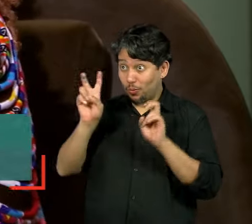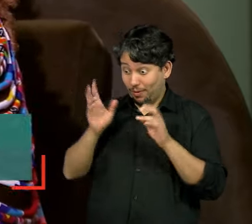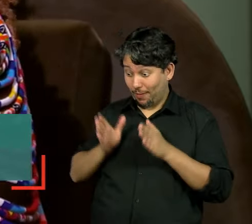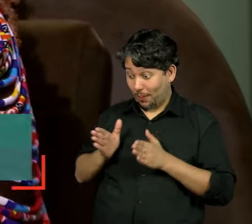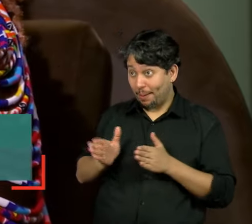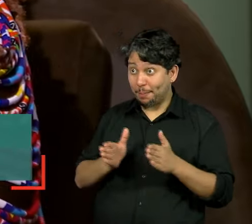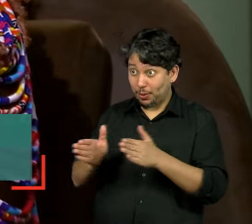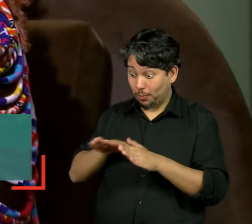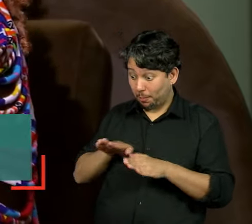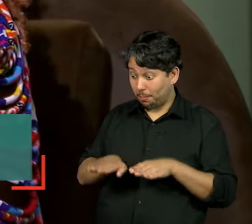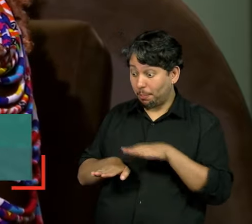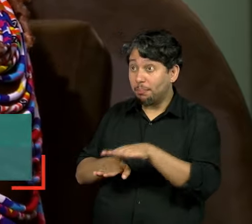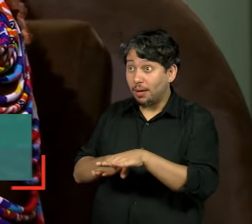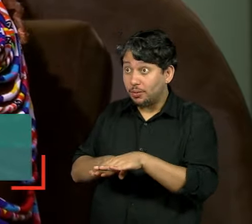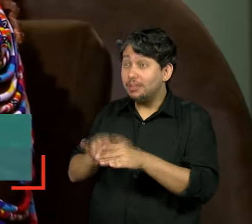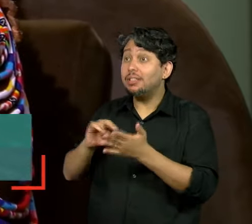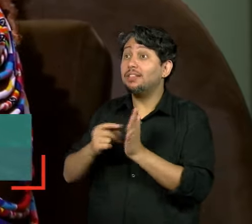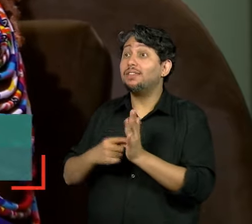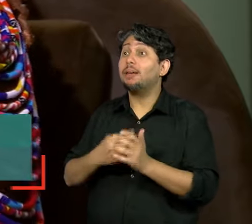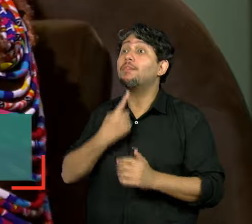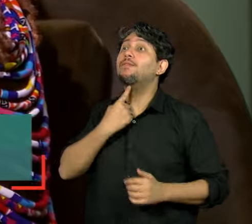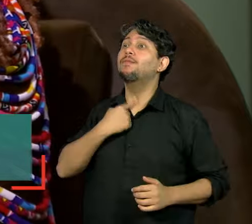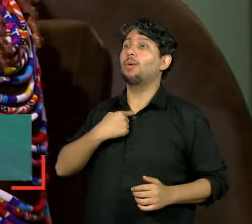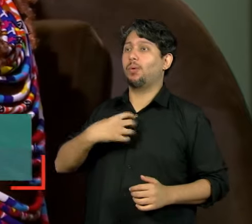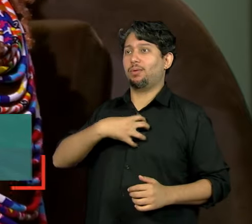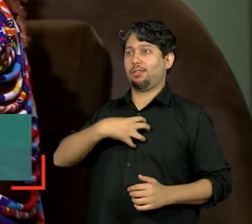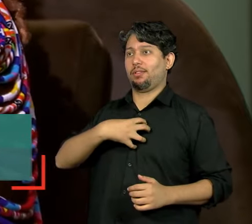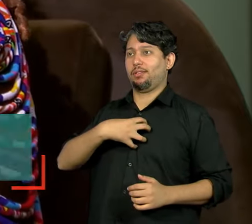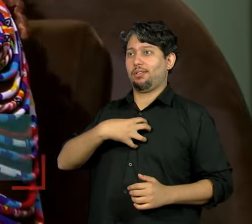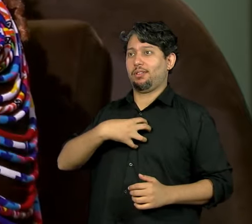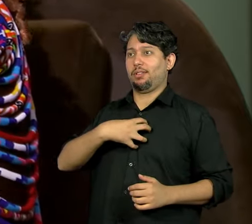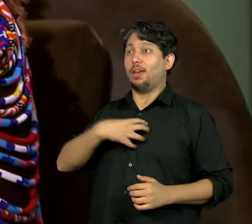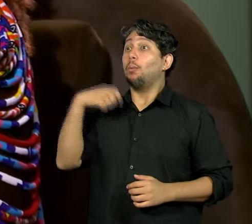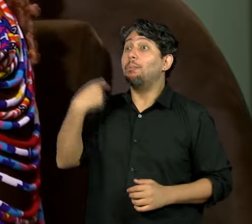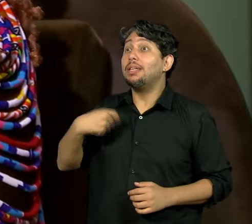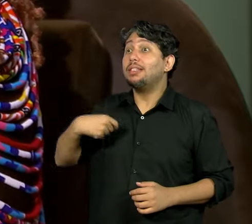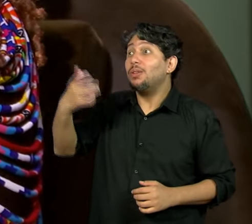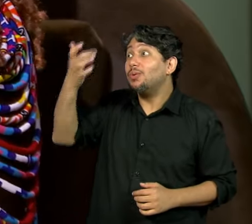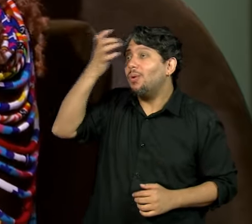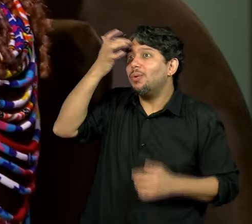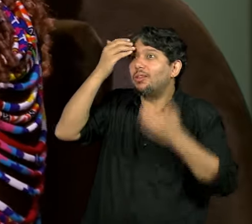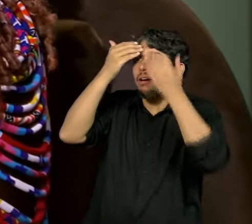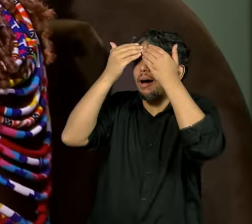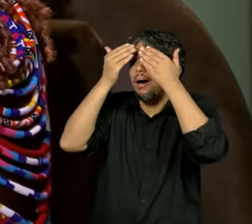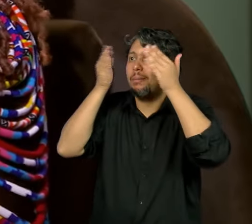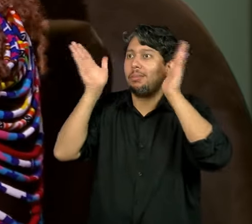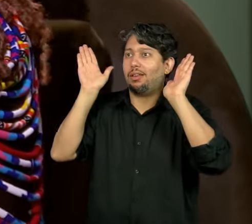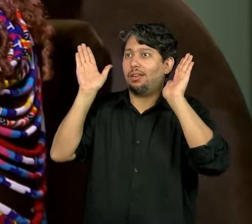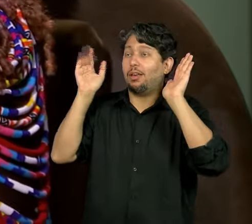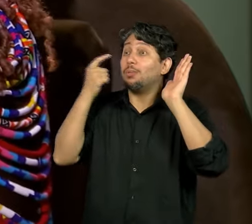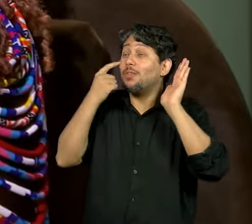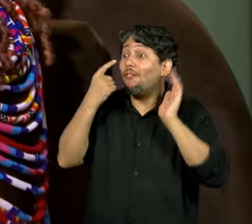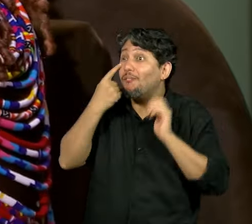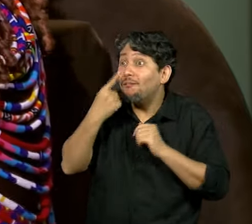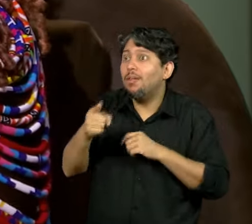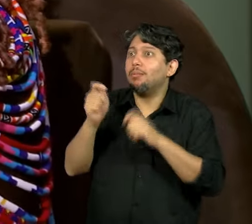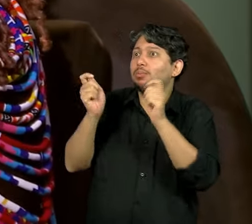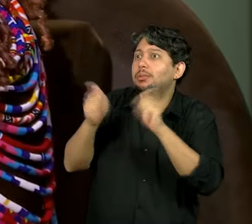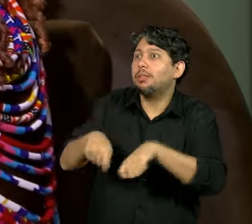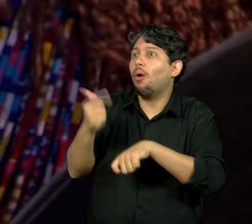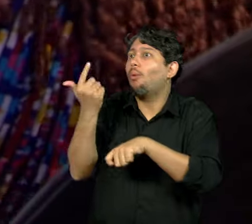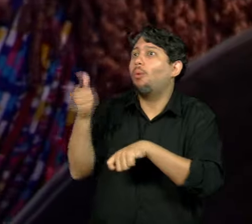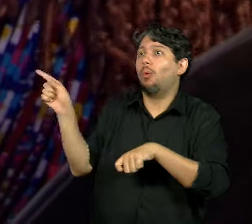educação antirracista é a intencionalidade. É a gente também abrir as nossas mentes e entender que há possibilidades diferentes daquelas que a